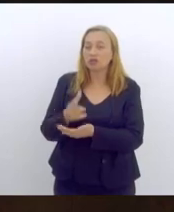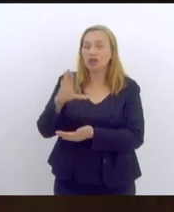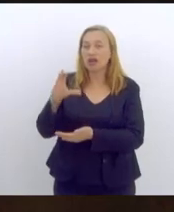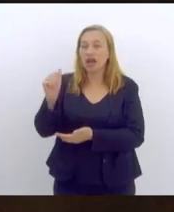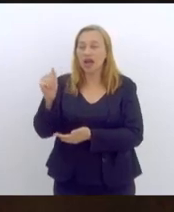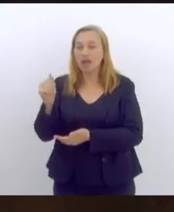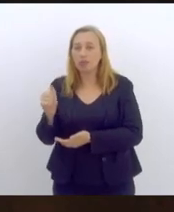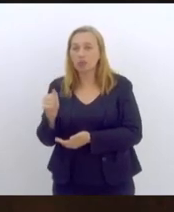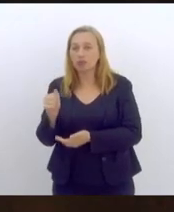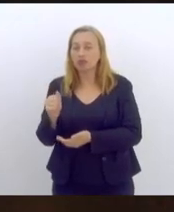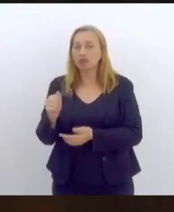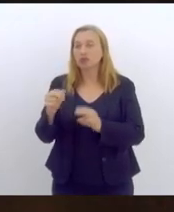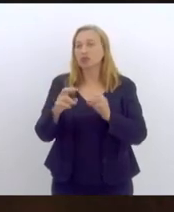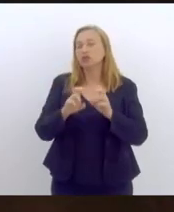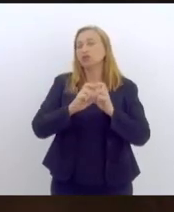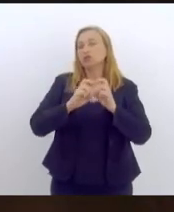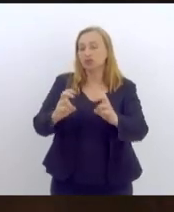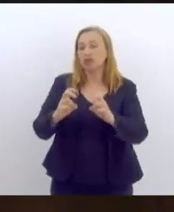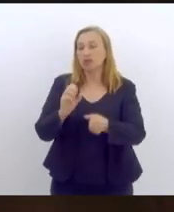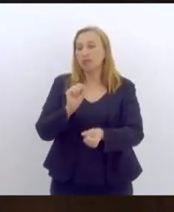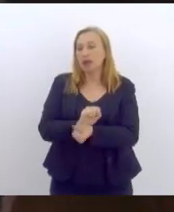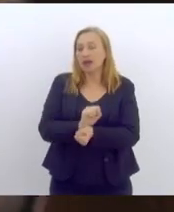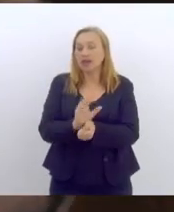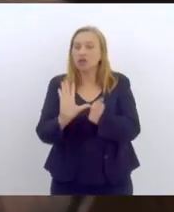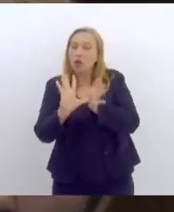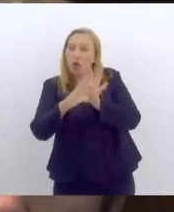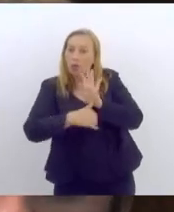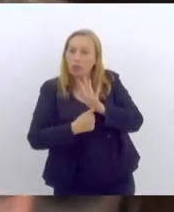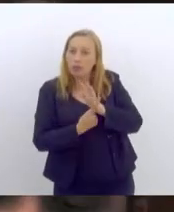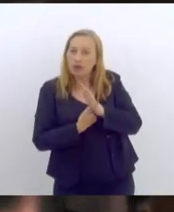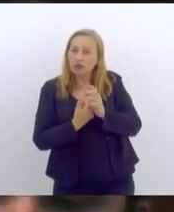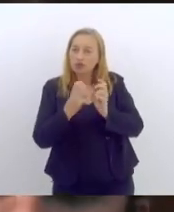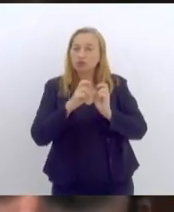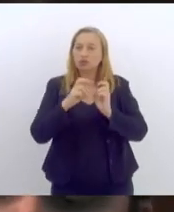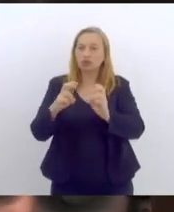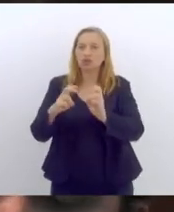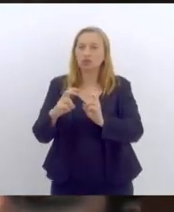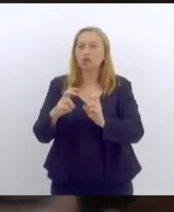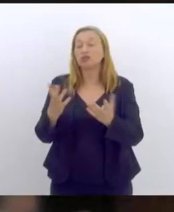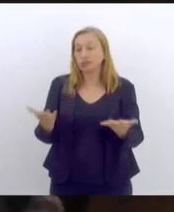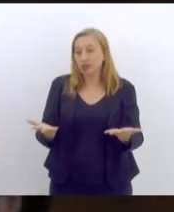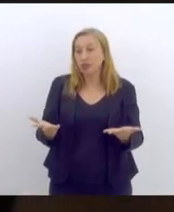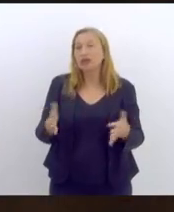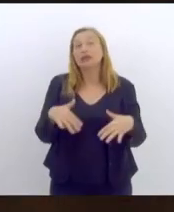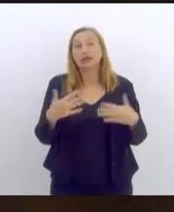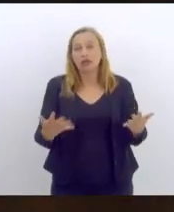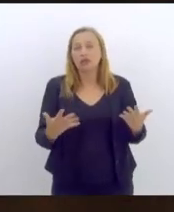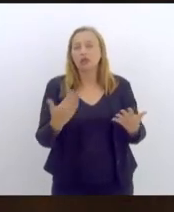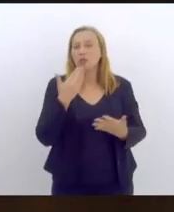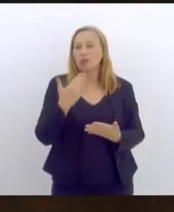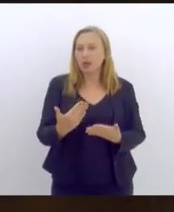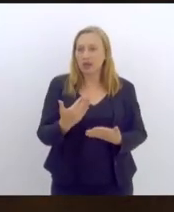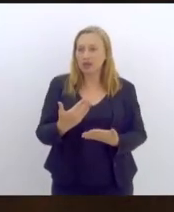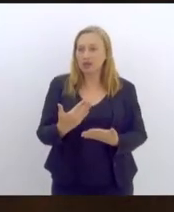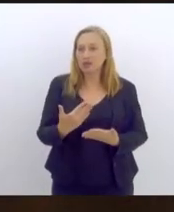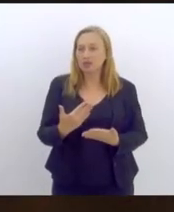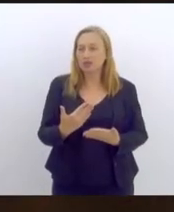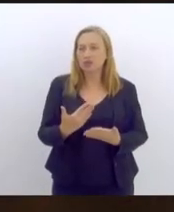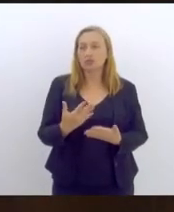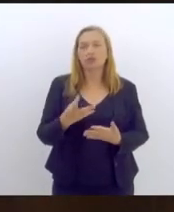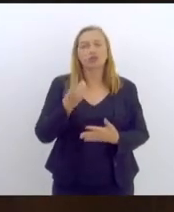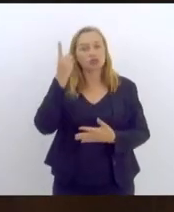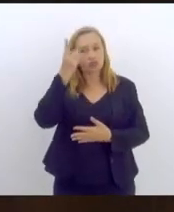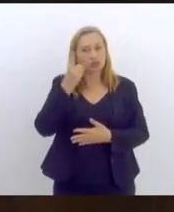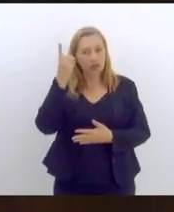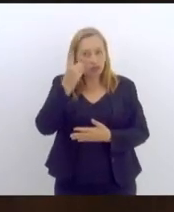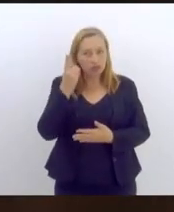trem parando, roubando os cabos dos postes de iluminação pública. Então, eu peço, faço um apelo aos deputados